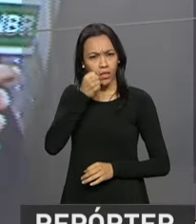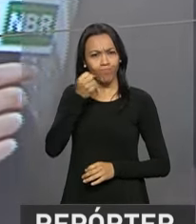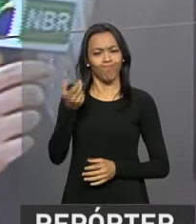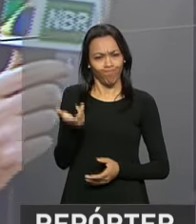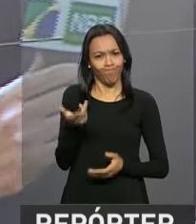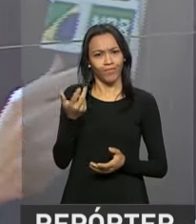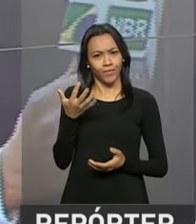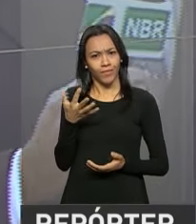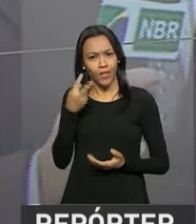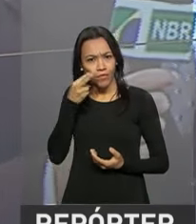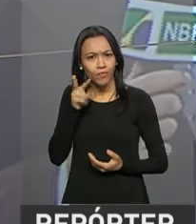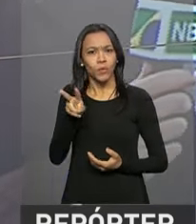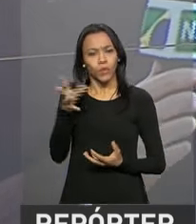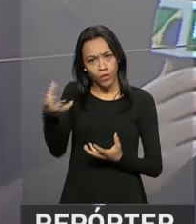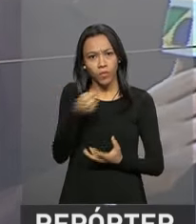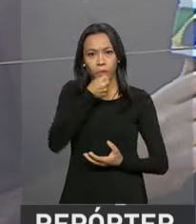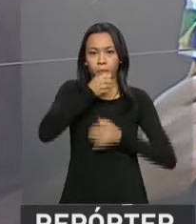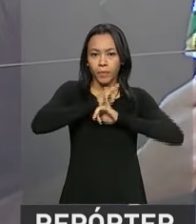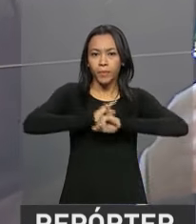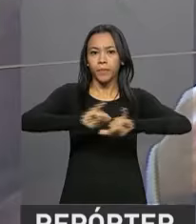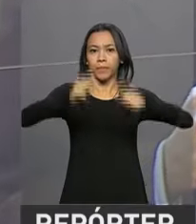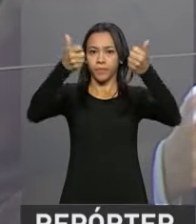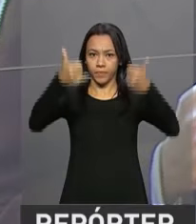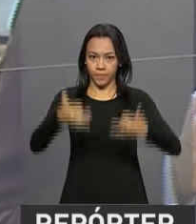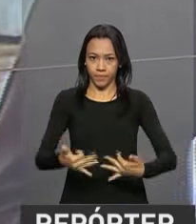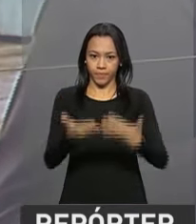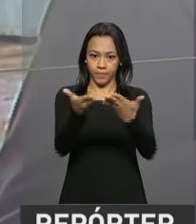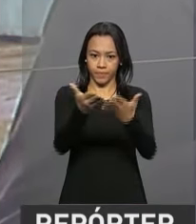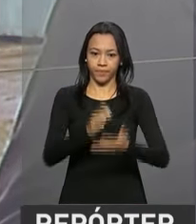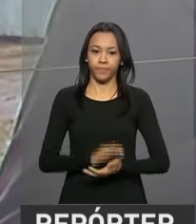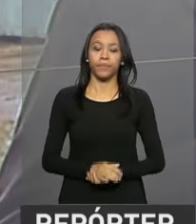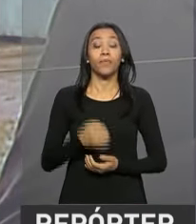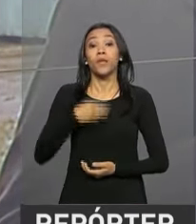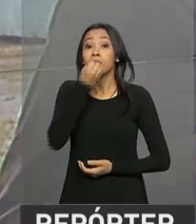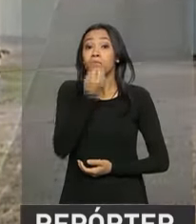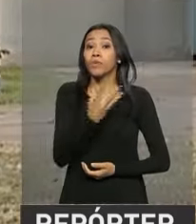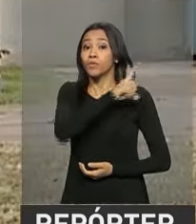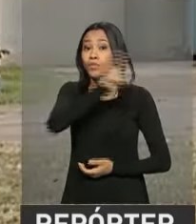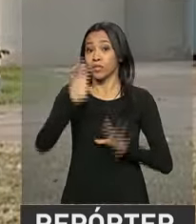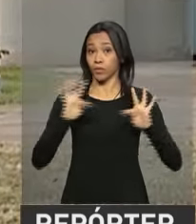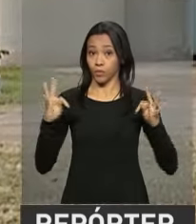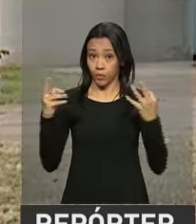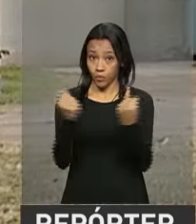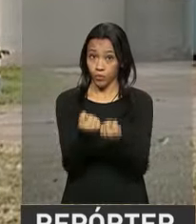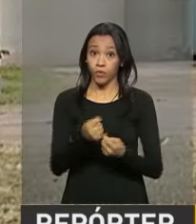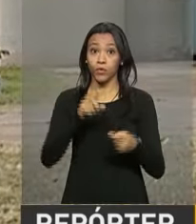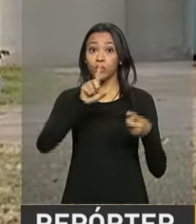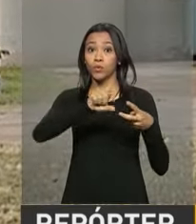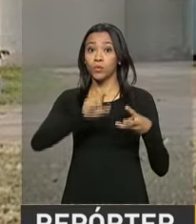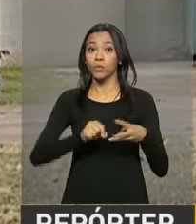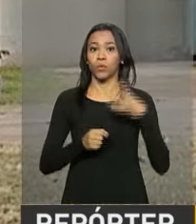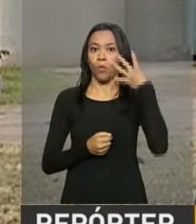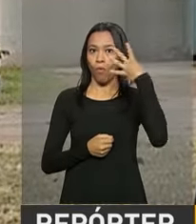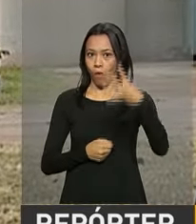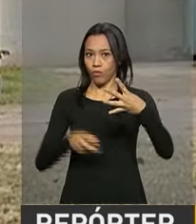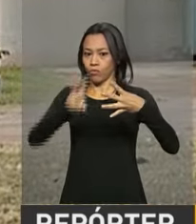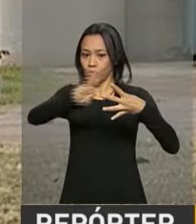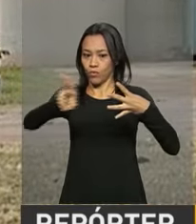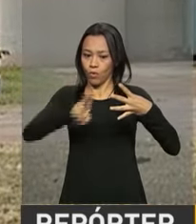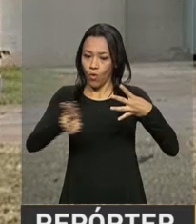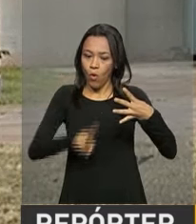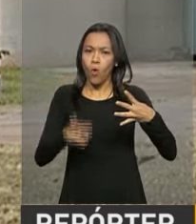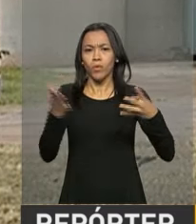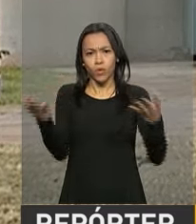tem mais informações. João, bom dia. Oi, Jaime, bom dia a você. Bom dia a todos. Olha, foram quatro nomes anunciados agora pela